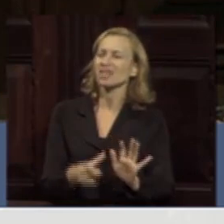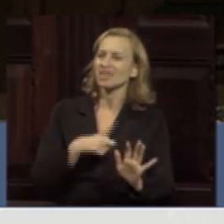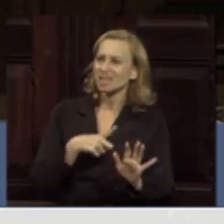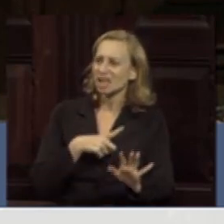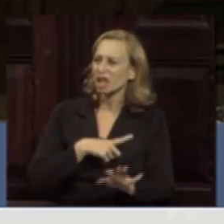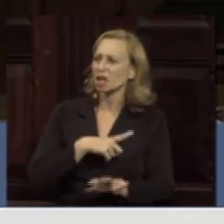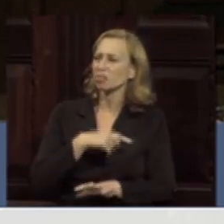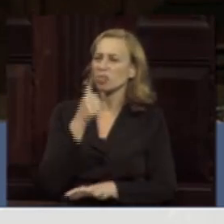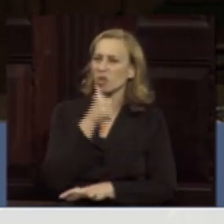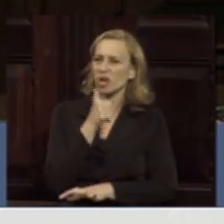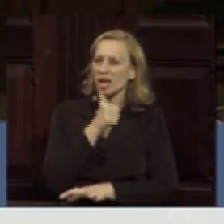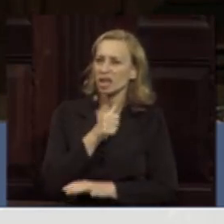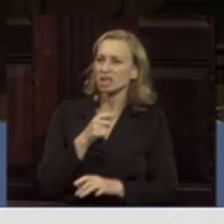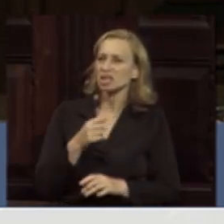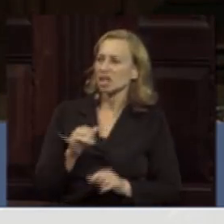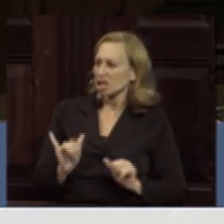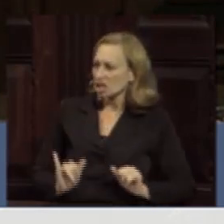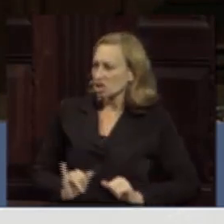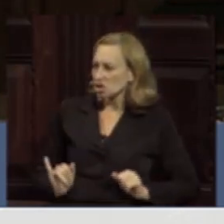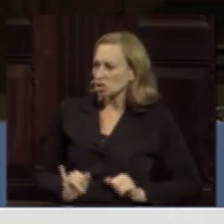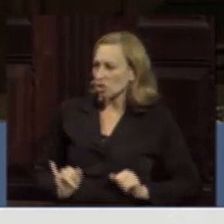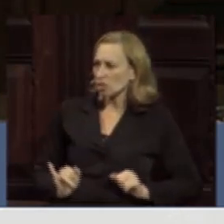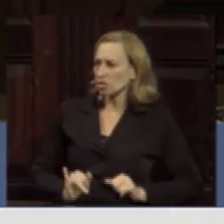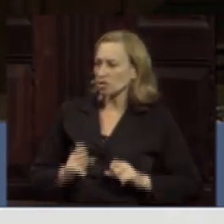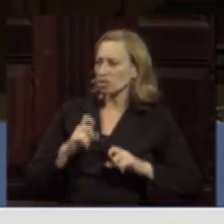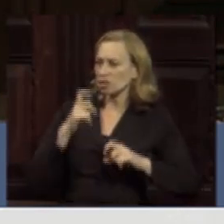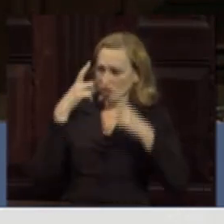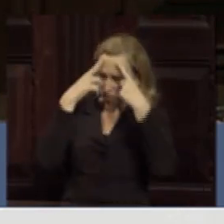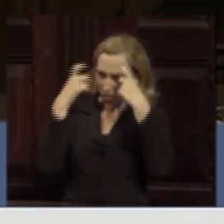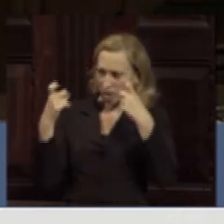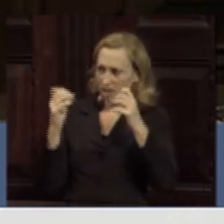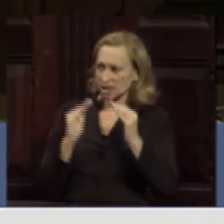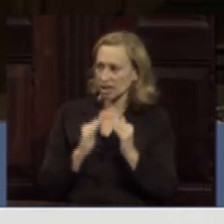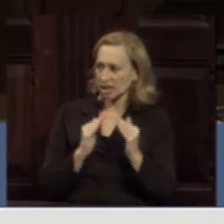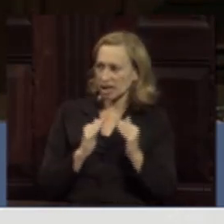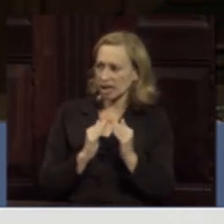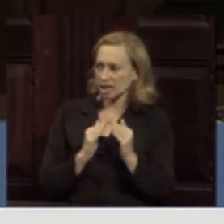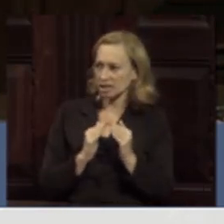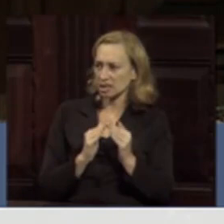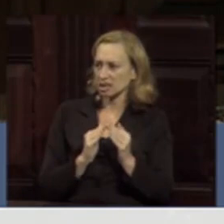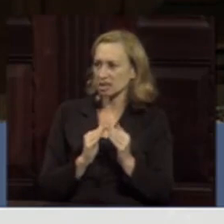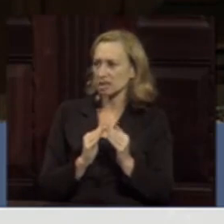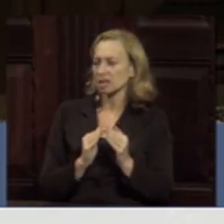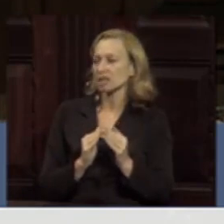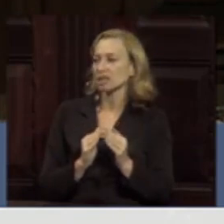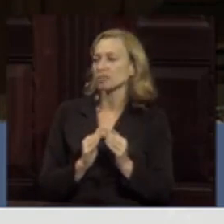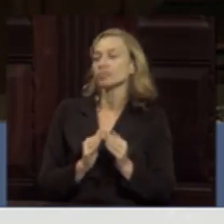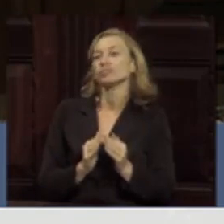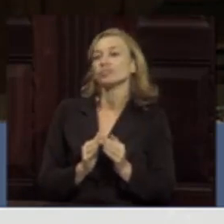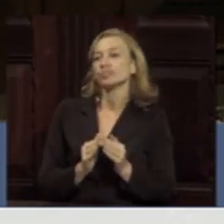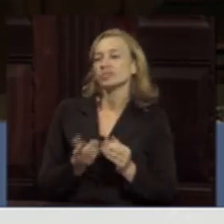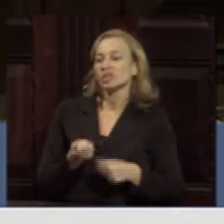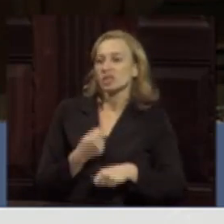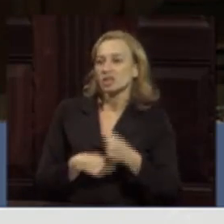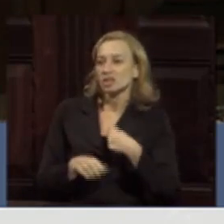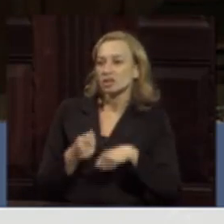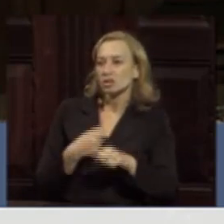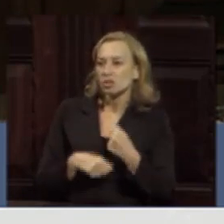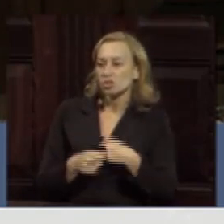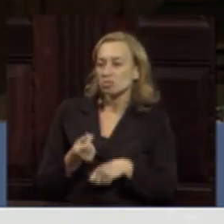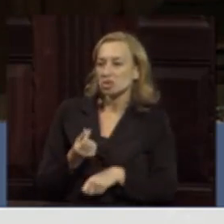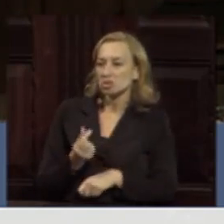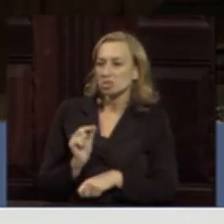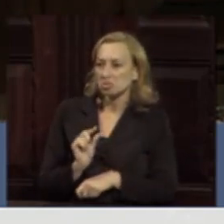mulheres que sofrem violências em suas casas, mas constrangidas por uma situação econômica adversa, têm receio de